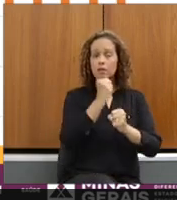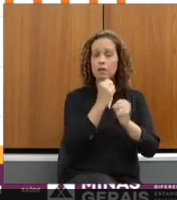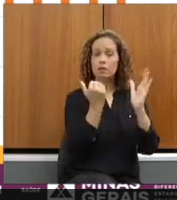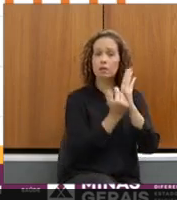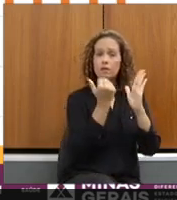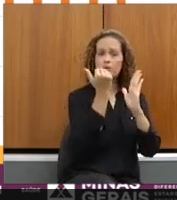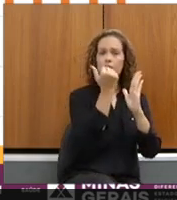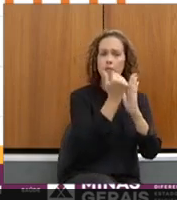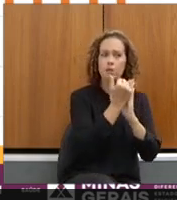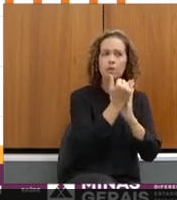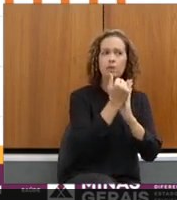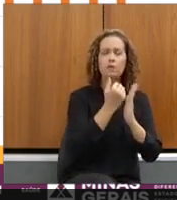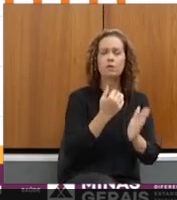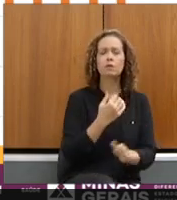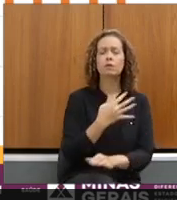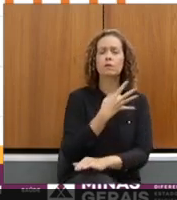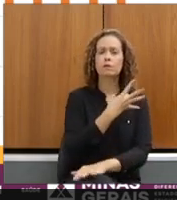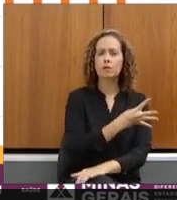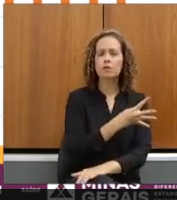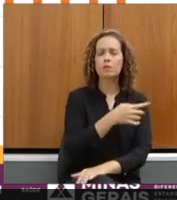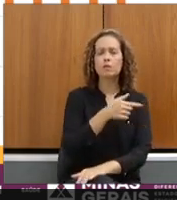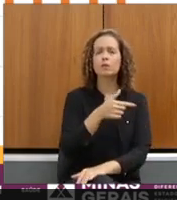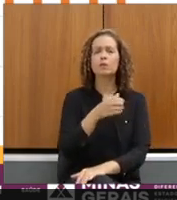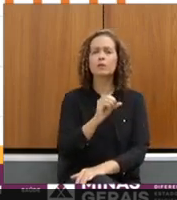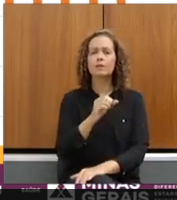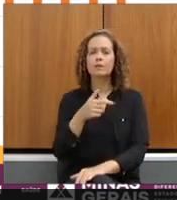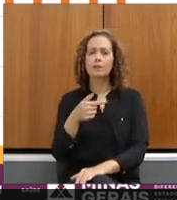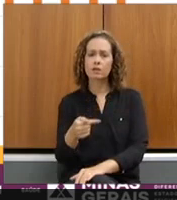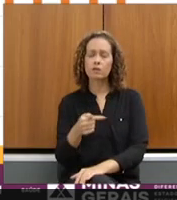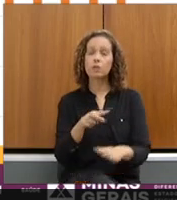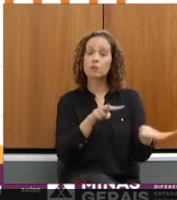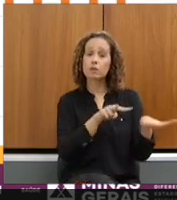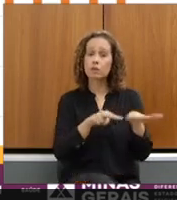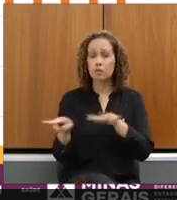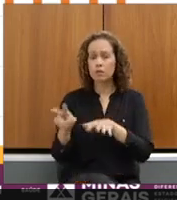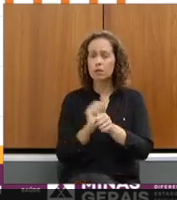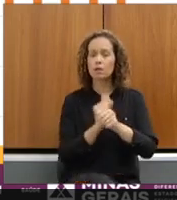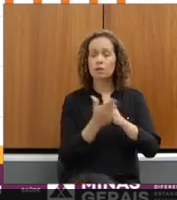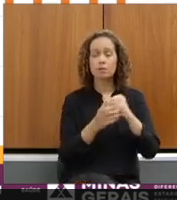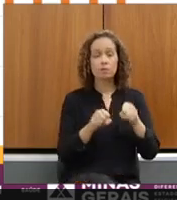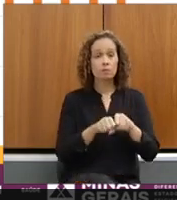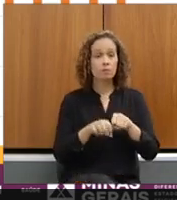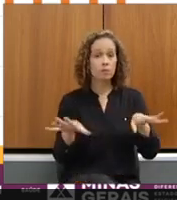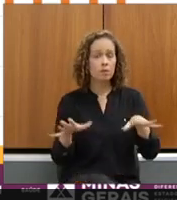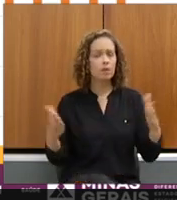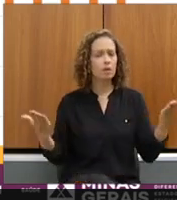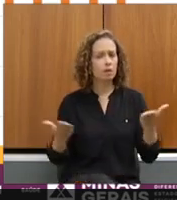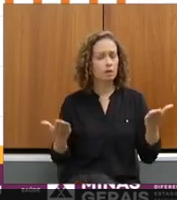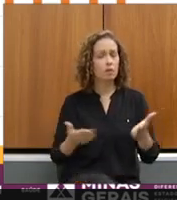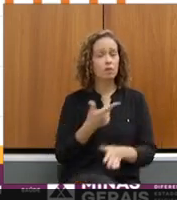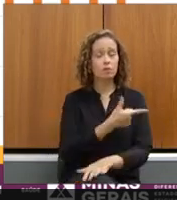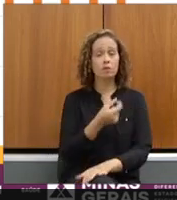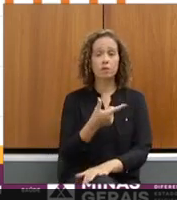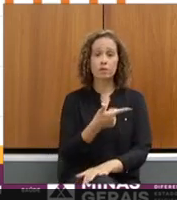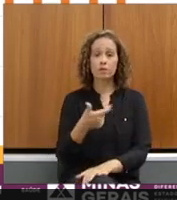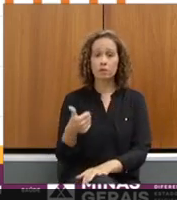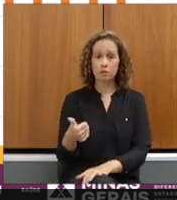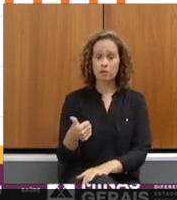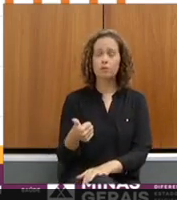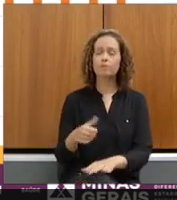47ª semana epidemiológica e que agora na 10ª semana epidemiológica de 2021